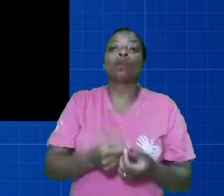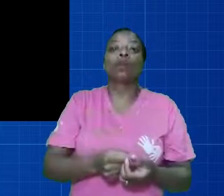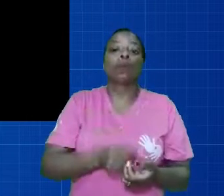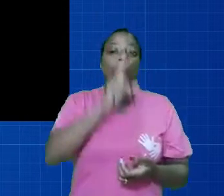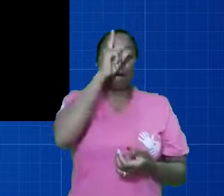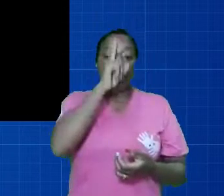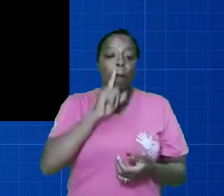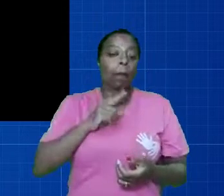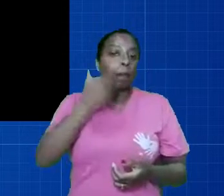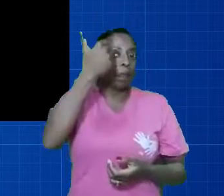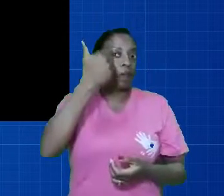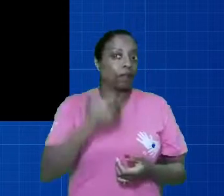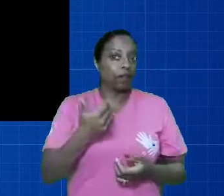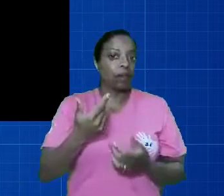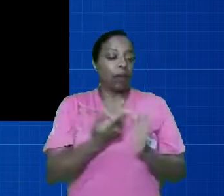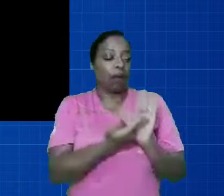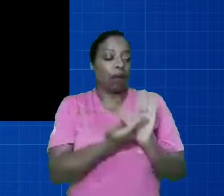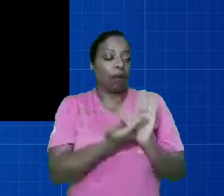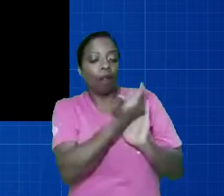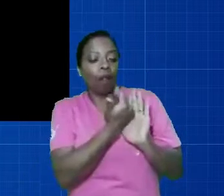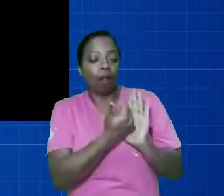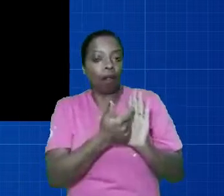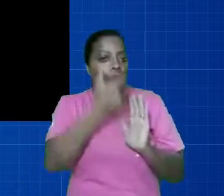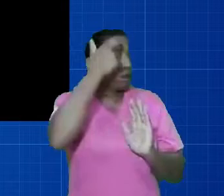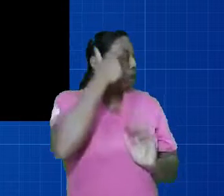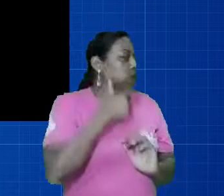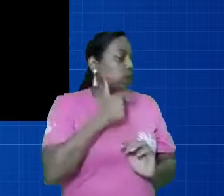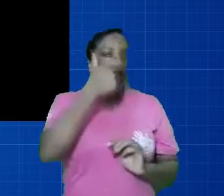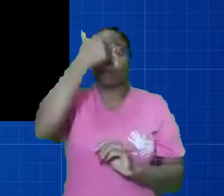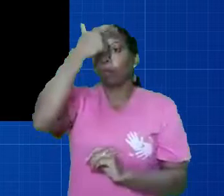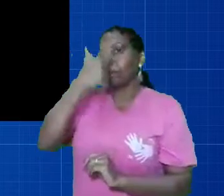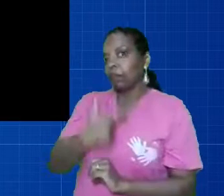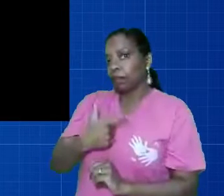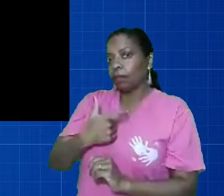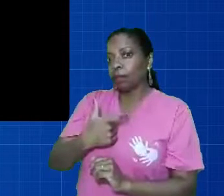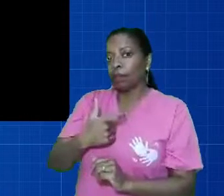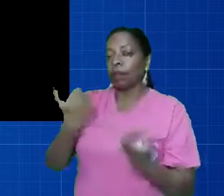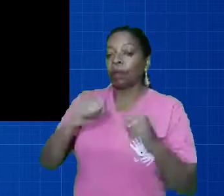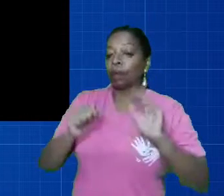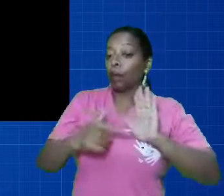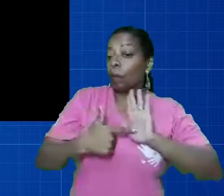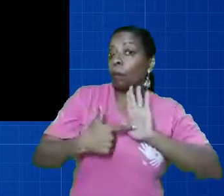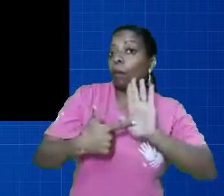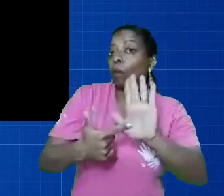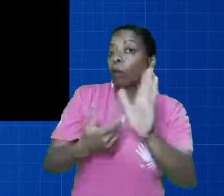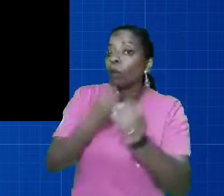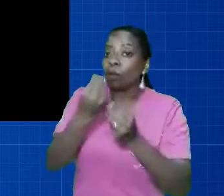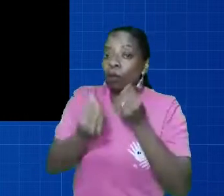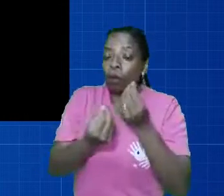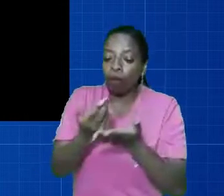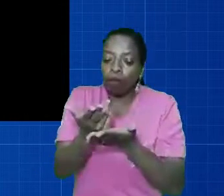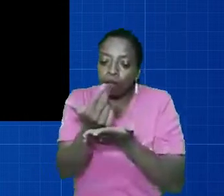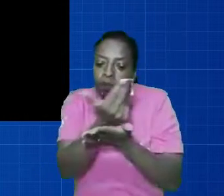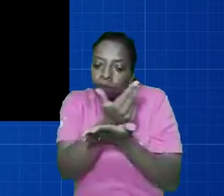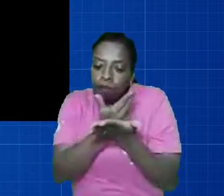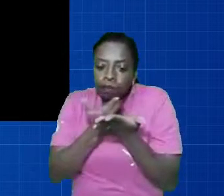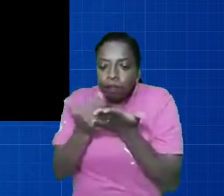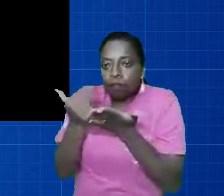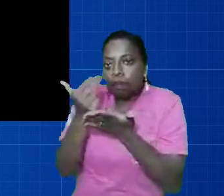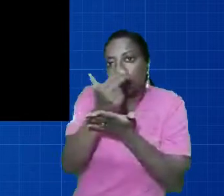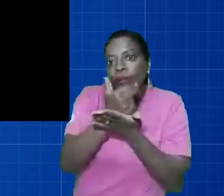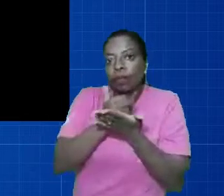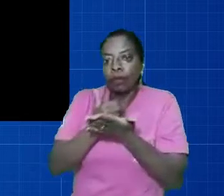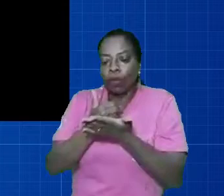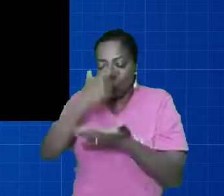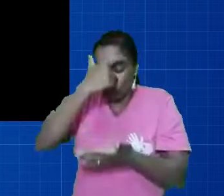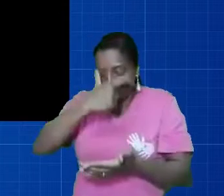perfil, né, da representação em perfil do rosto, corpo de frente. Então, mostrar esse sistema de representação, né, ali